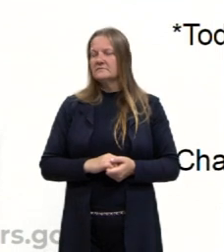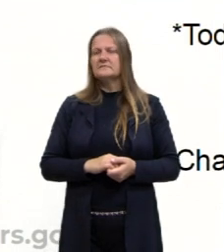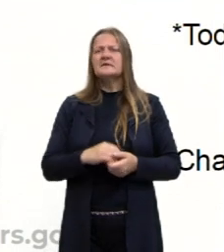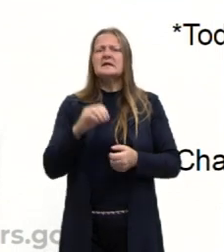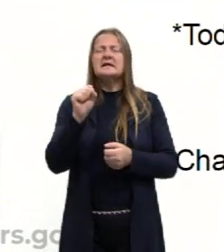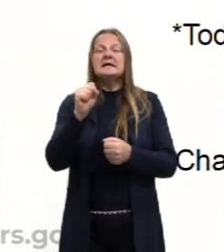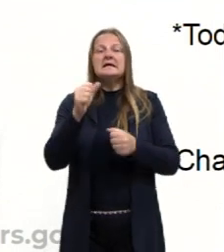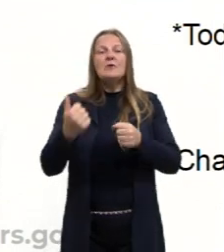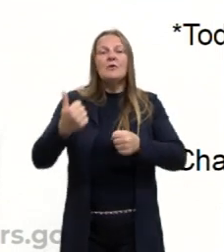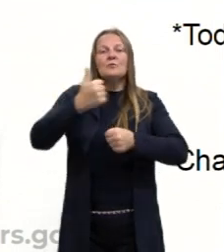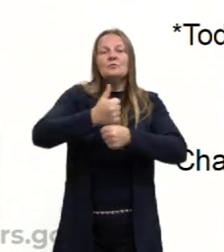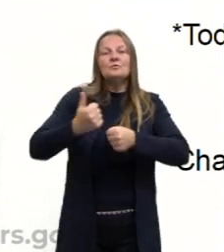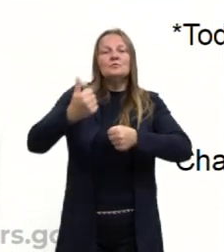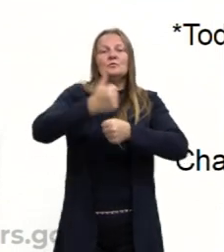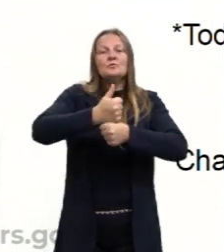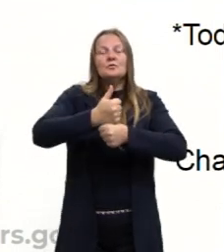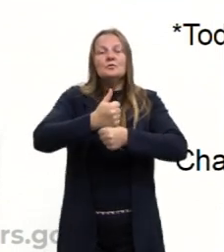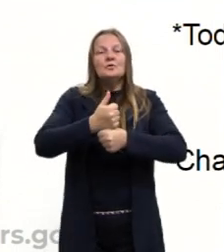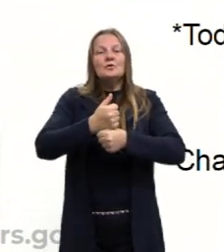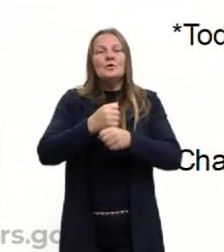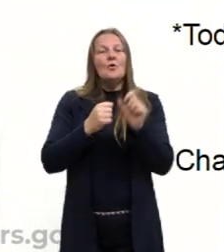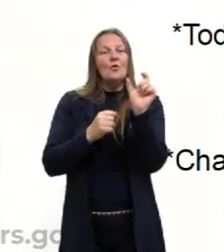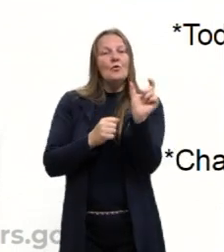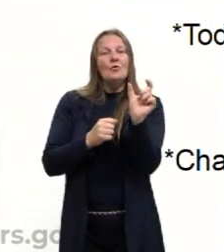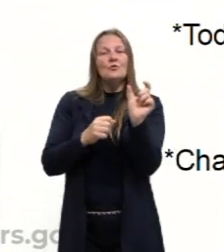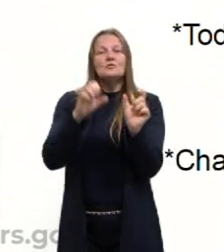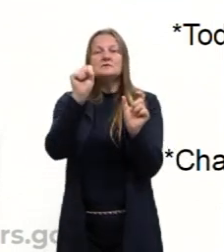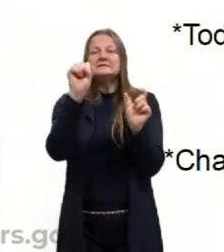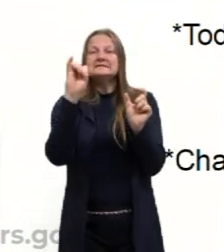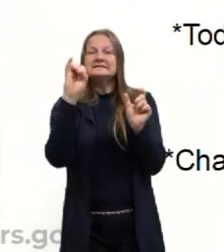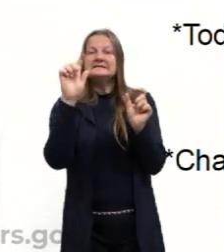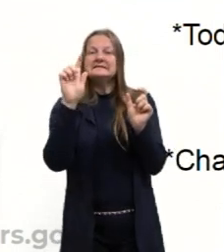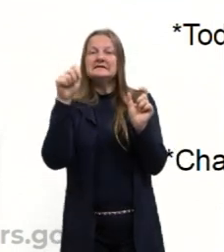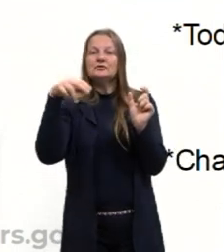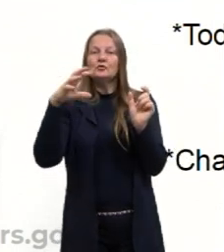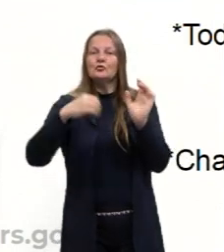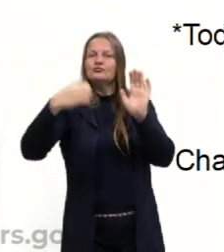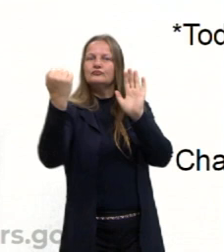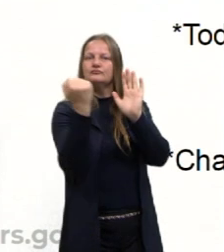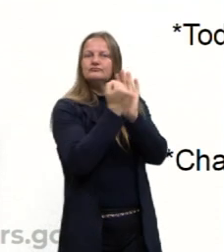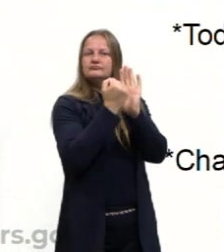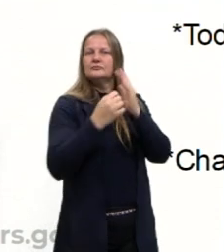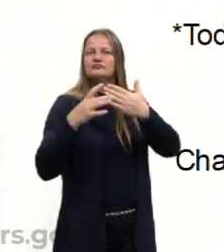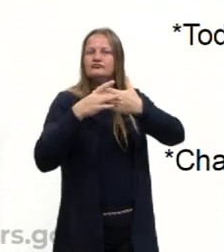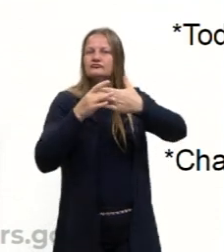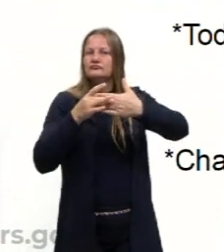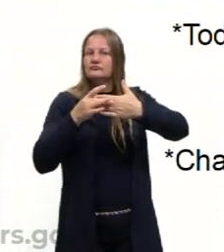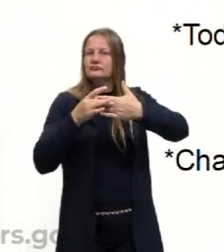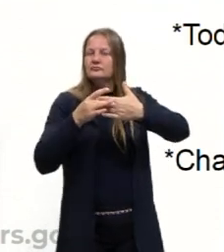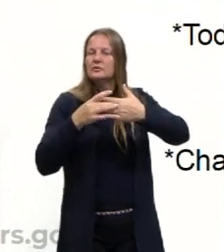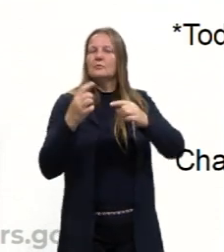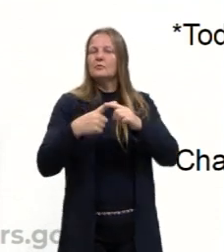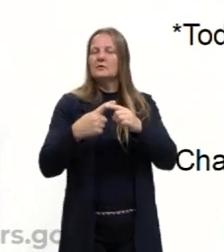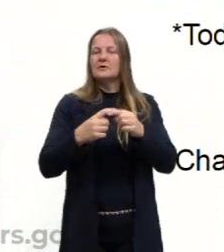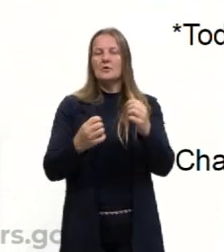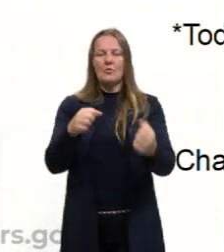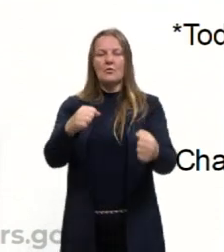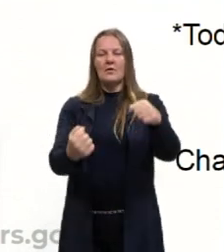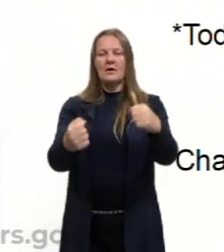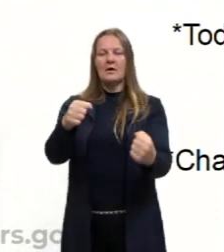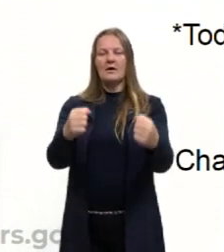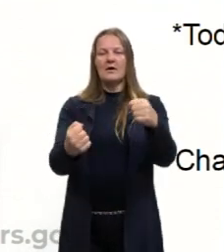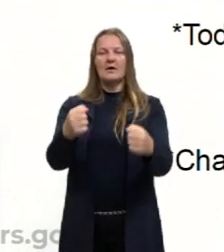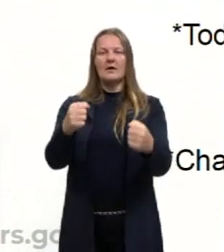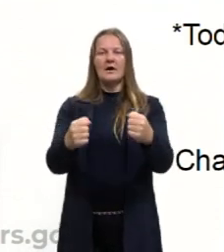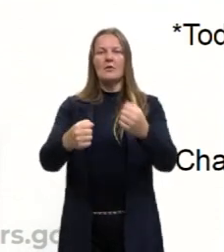de outra sobre algum aspecto Então tudo é um signo quando eu estou aqui falo é por exemplo em um carro né Essa palavra